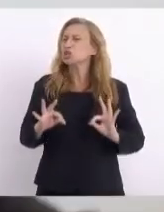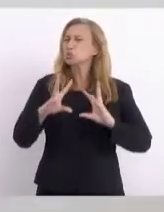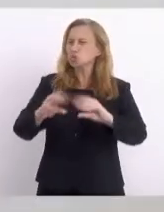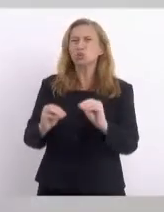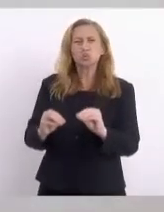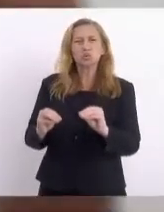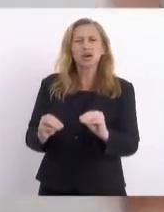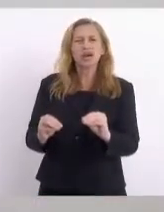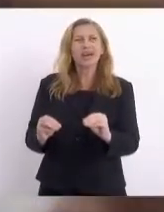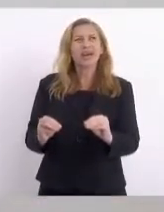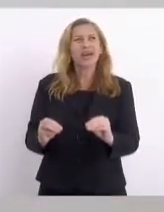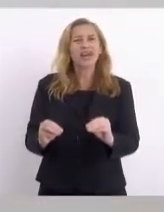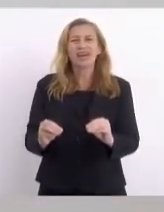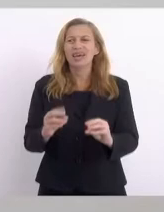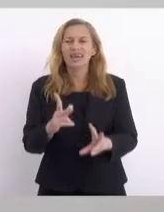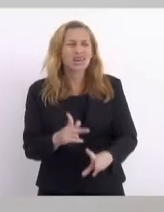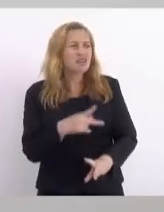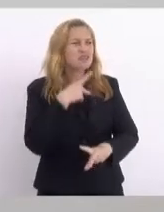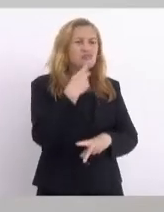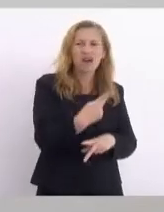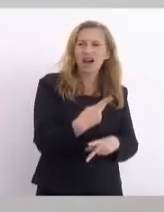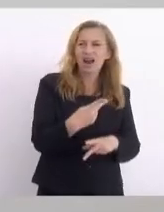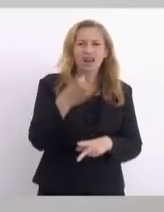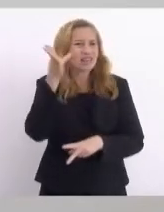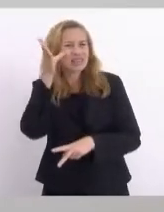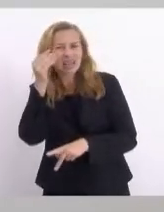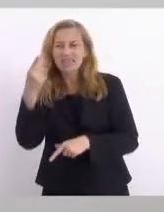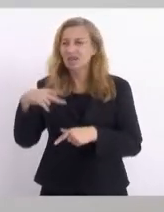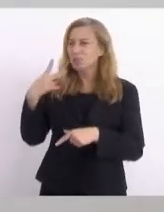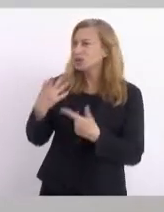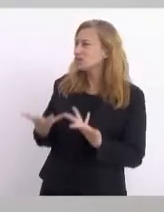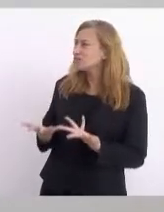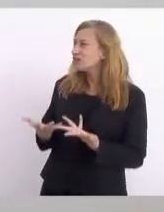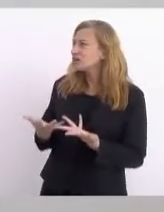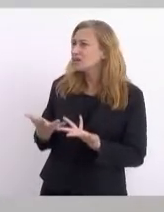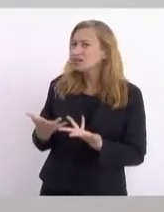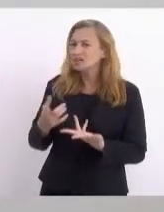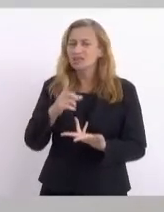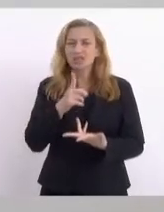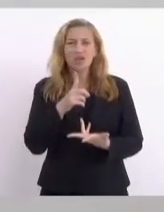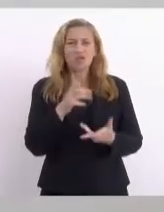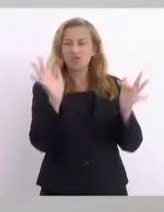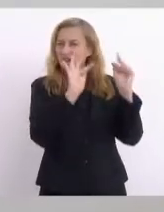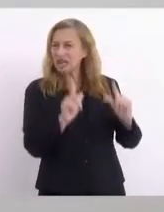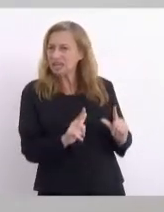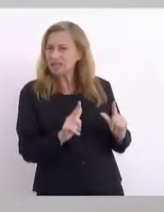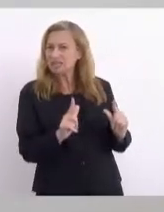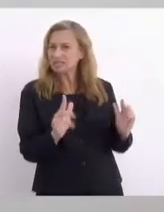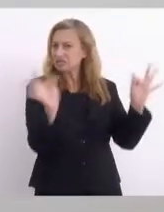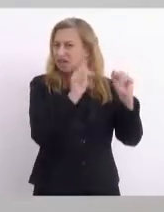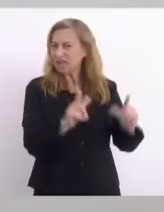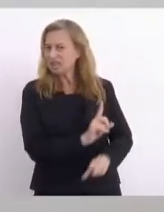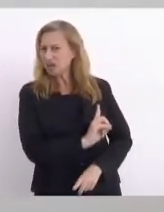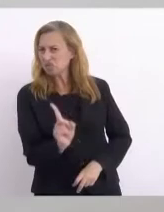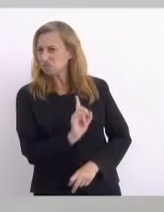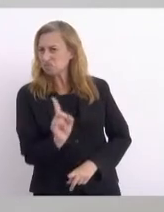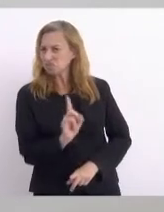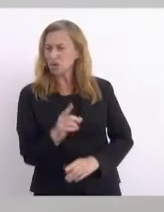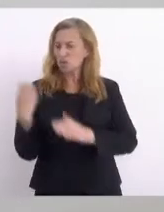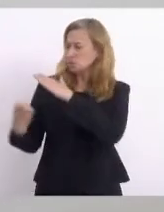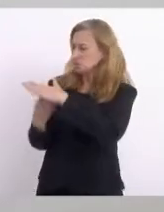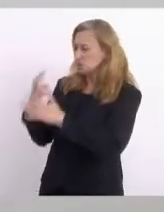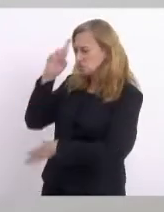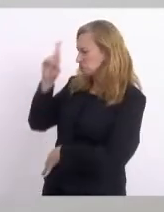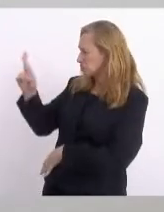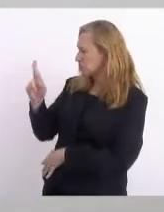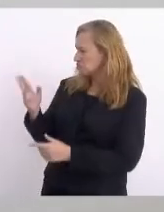que diz respeito a essa política não está satisfeito? Não está satisfeito os empresários, não